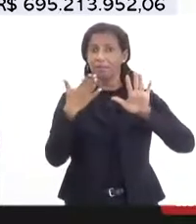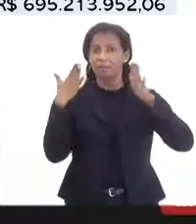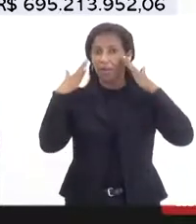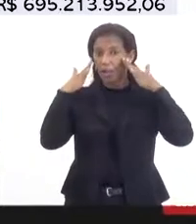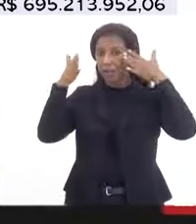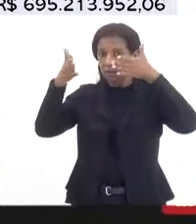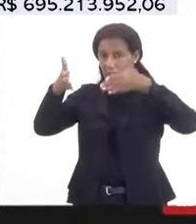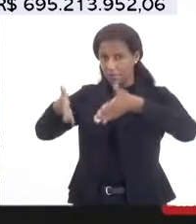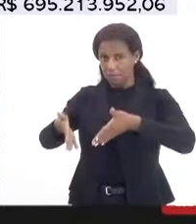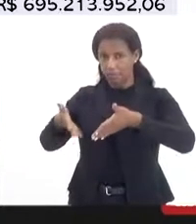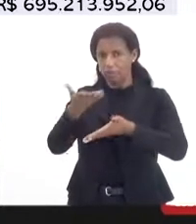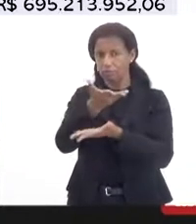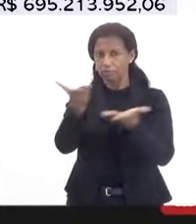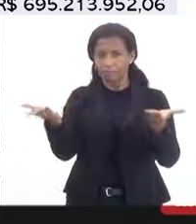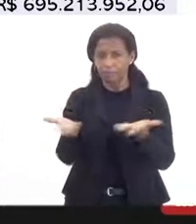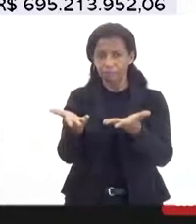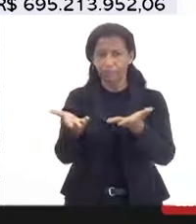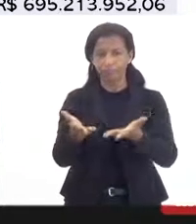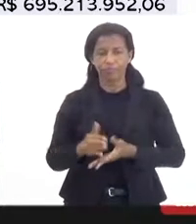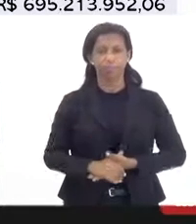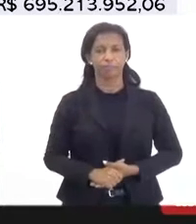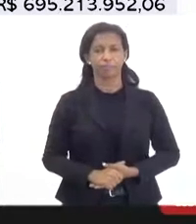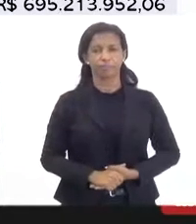dos senhores.